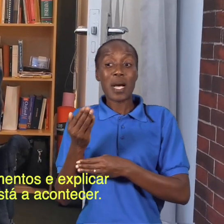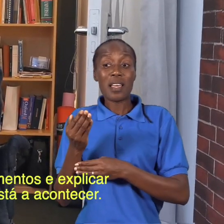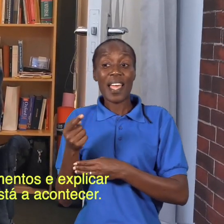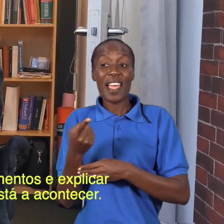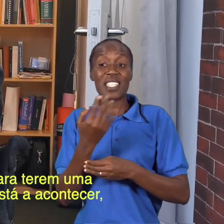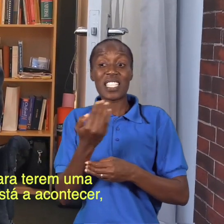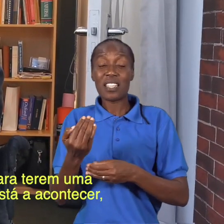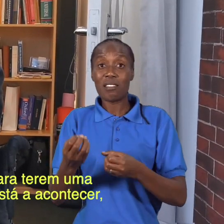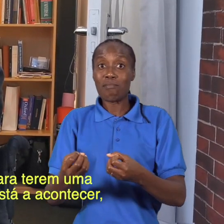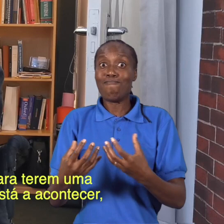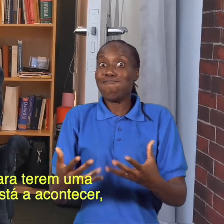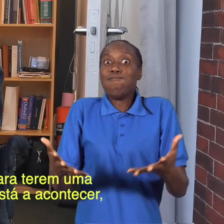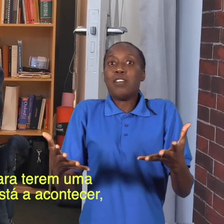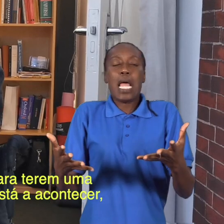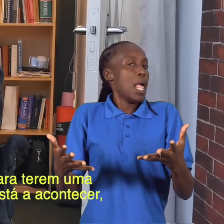acontecer,